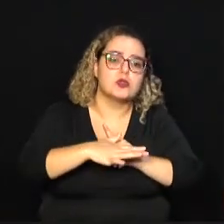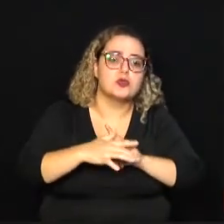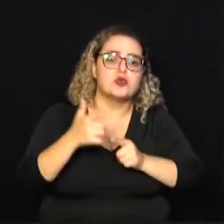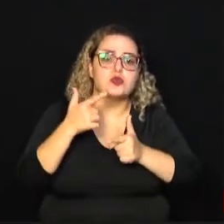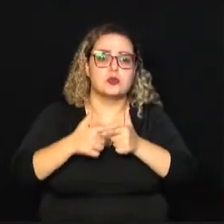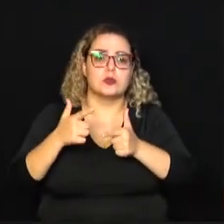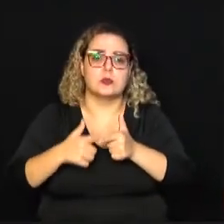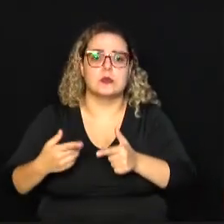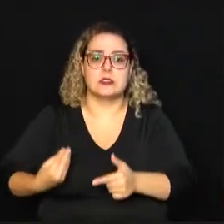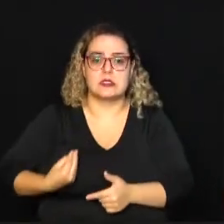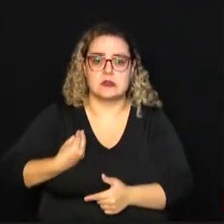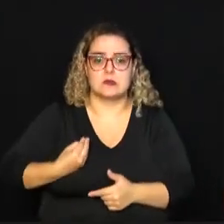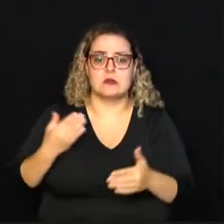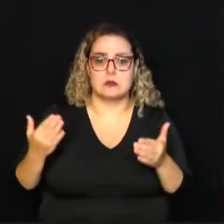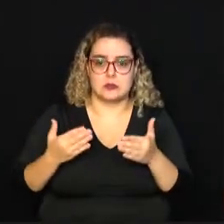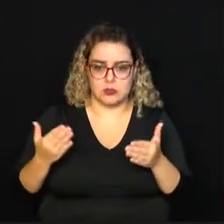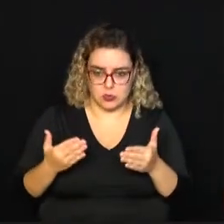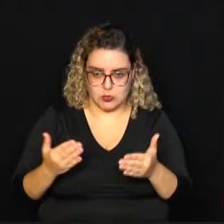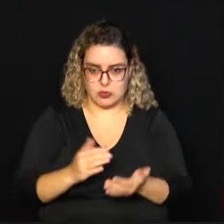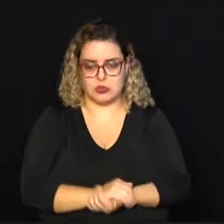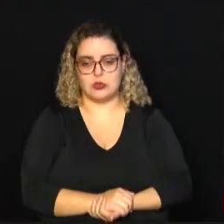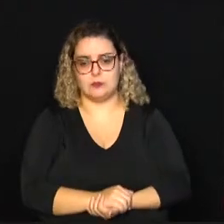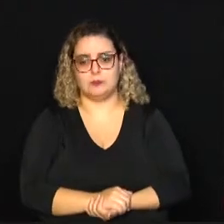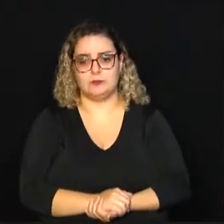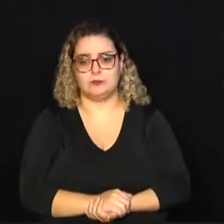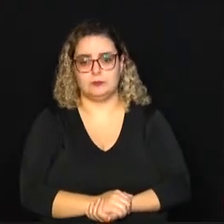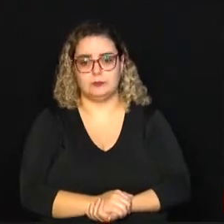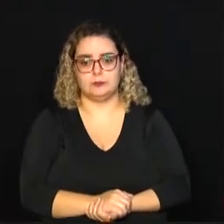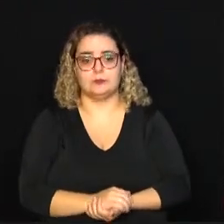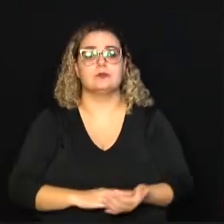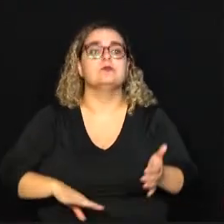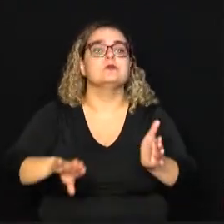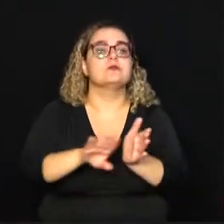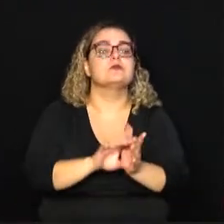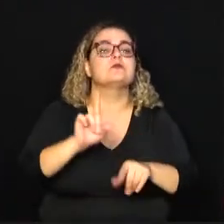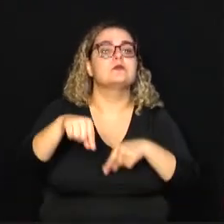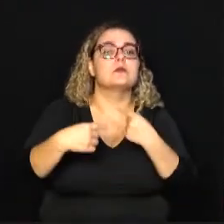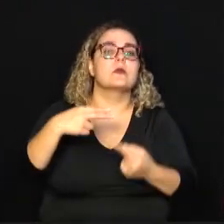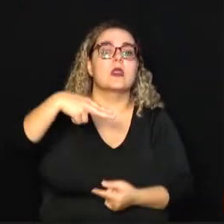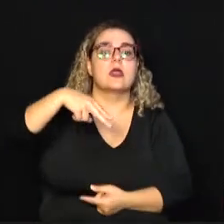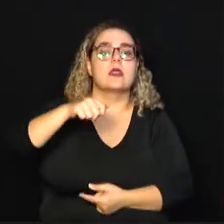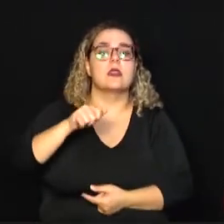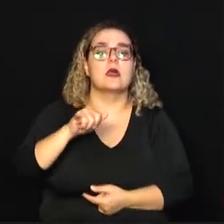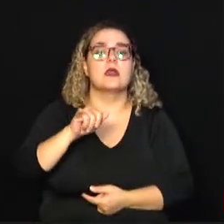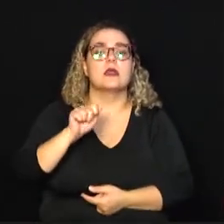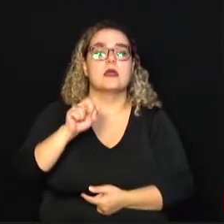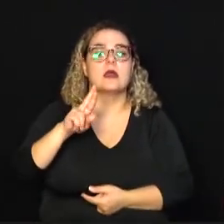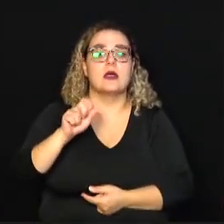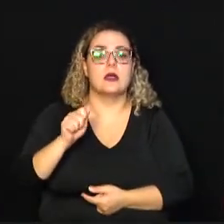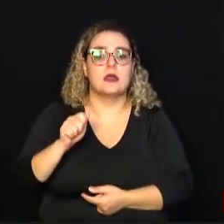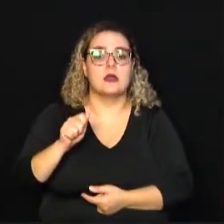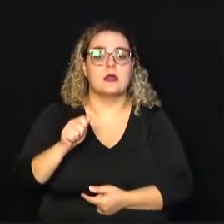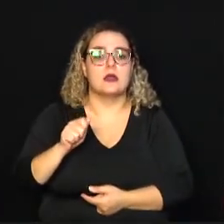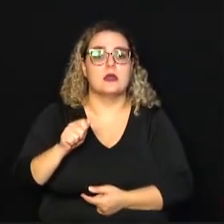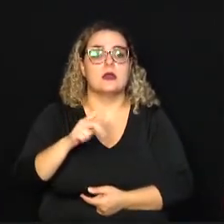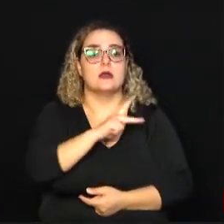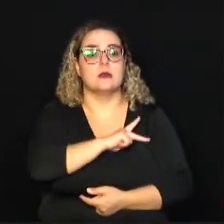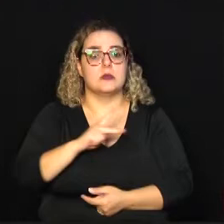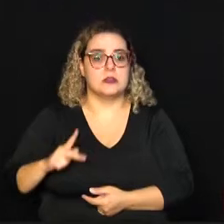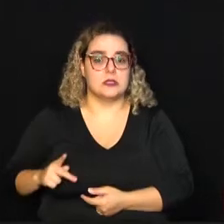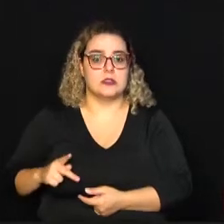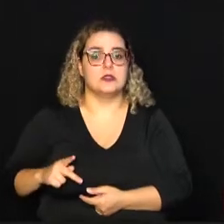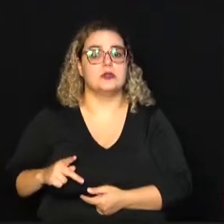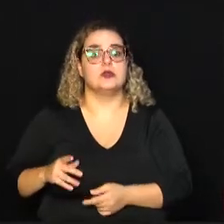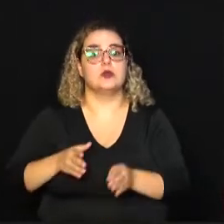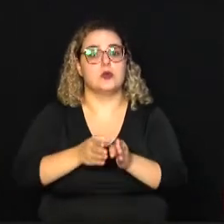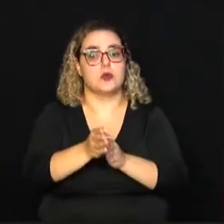hoje? Essa é a pergunta do Felipe. Mas chegou também a pergunta da Nayara Oliveira, que é presidenta do Conselho Municipal de Saúde. Ela fala